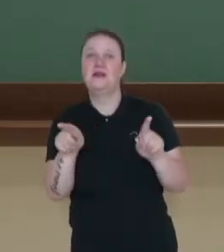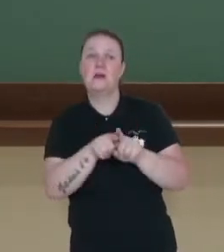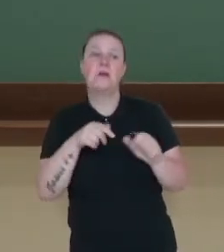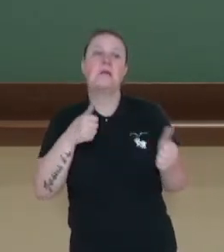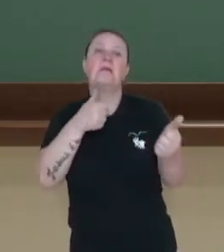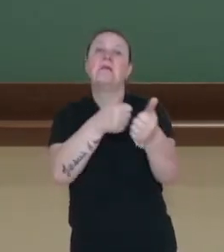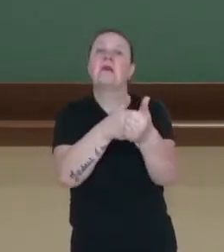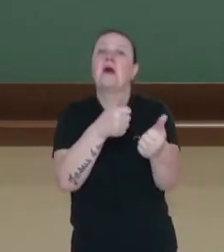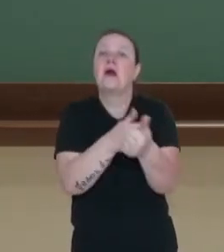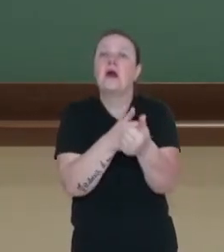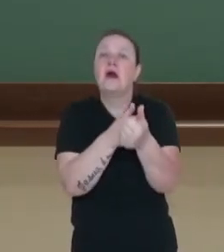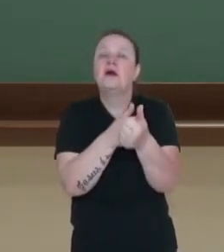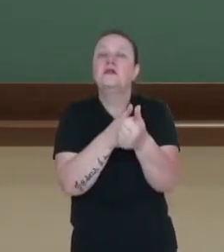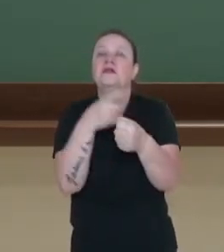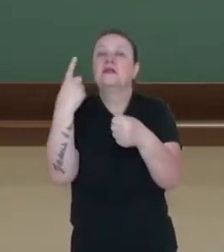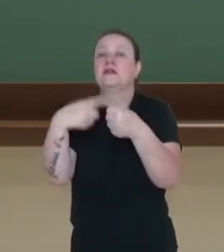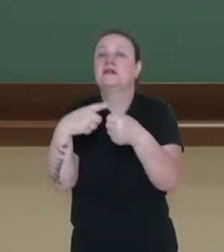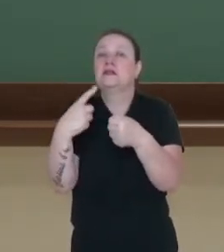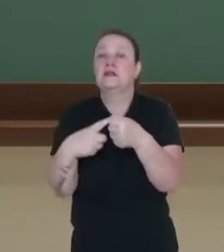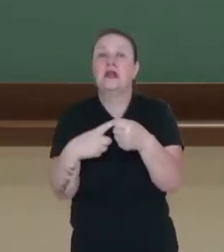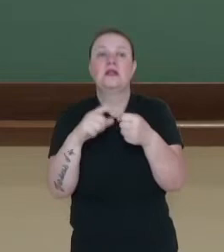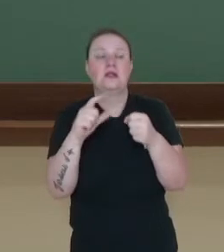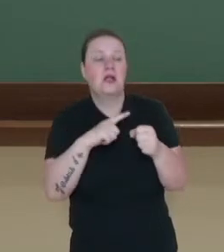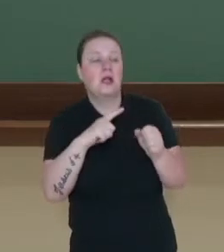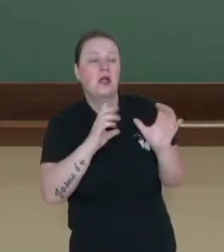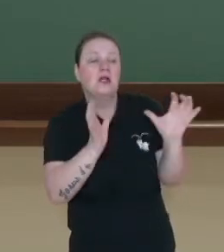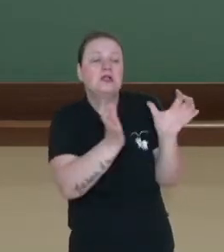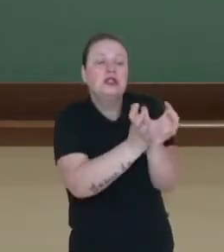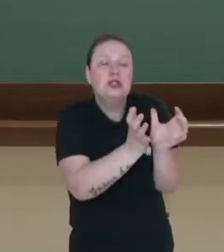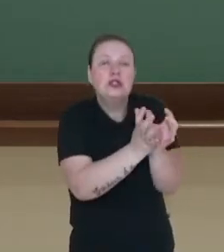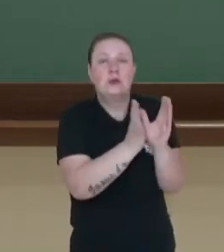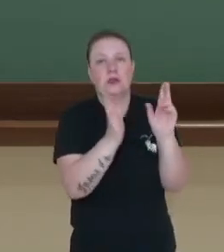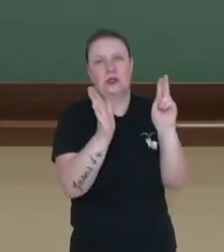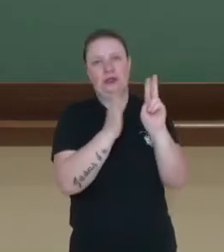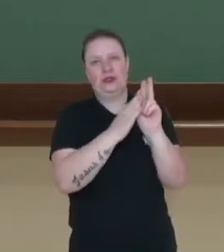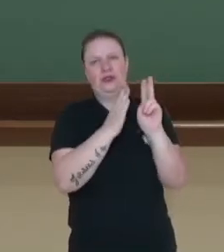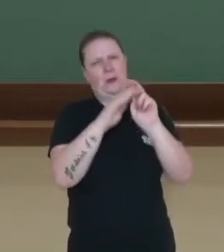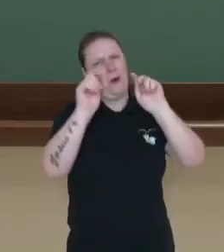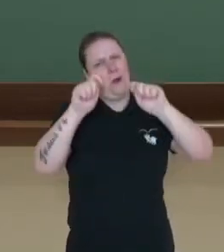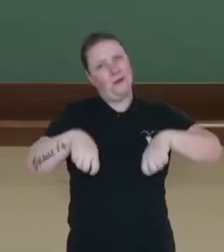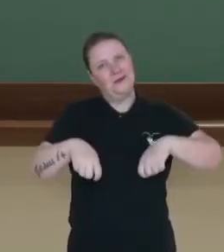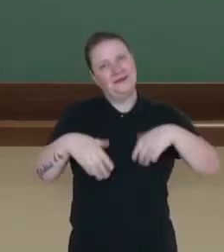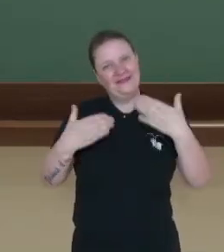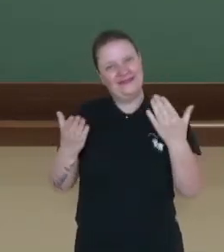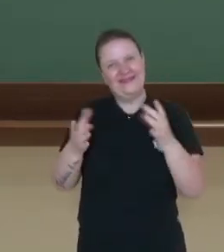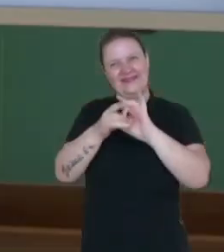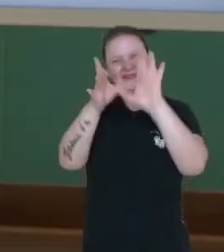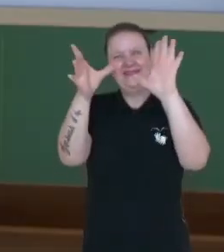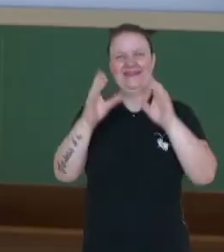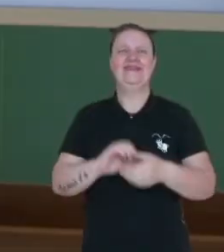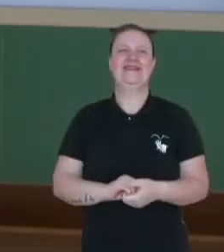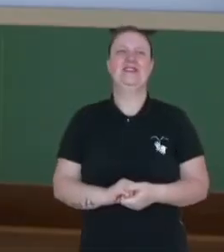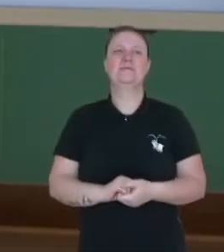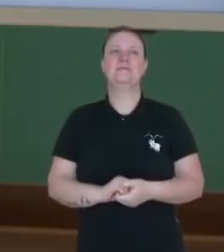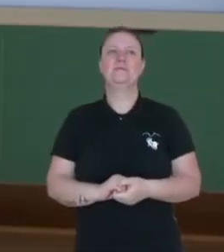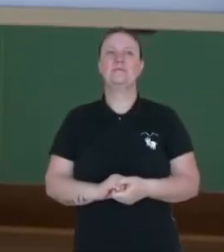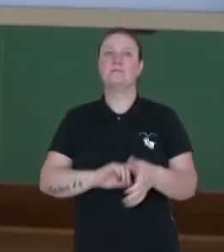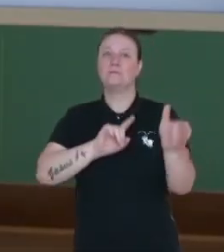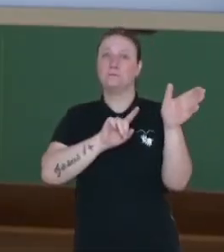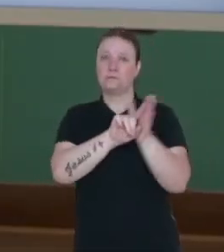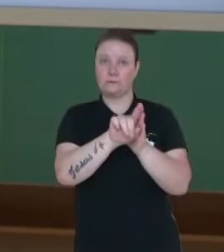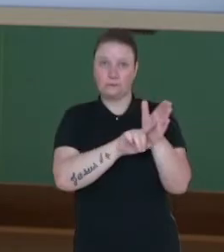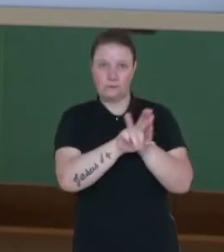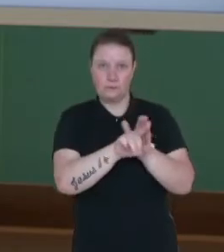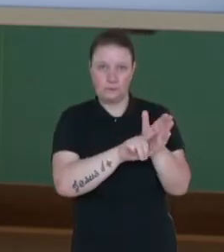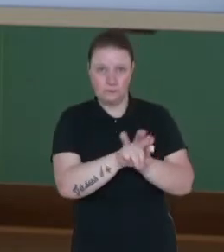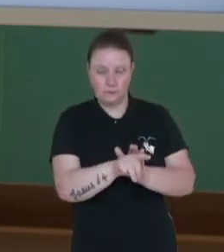região, e você trouxe isso para a nossa discussão. Parabéns, pessoal! Aqui, olha só, conforme a pesquisa do